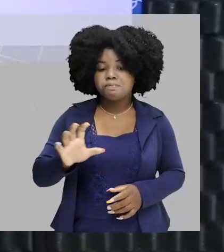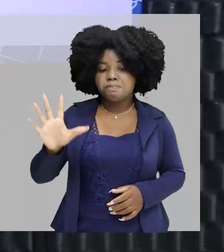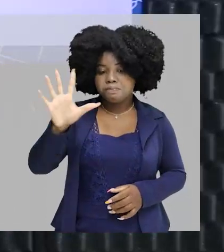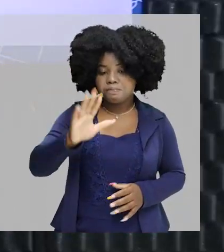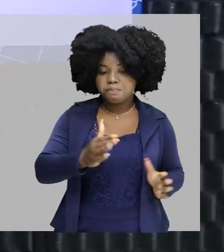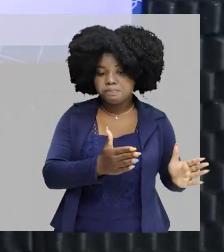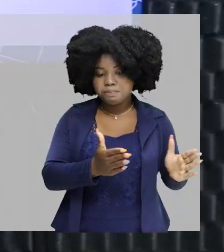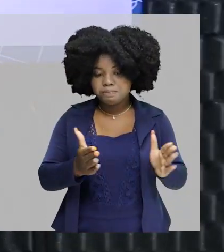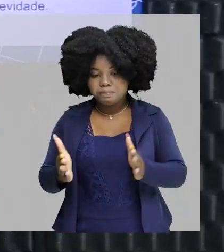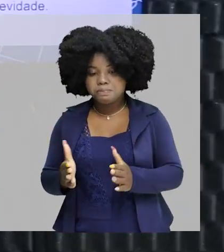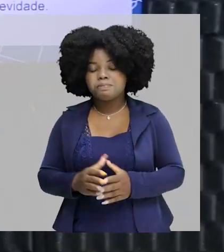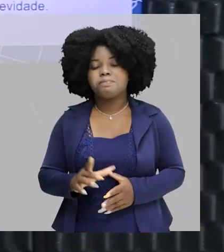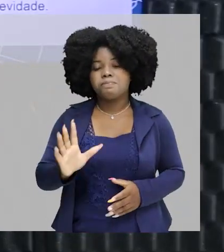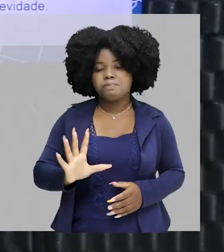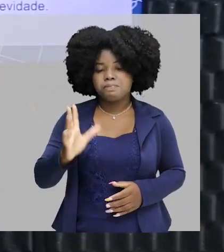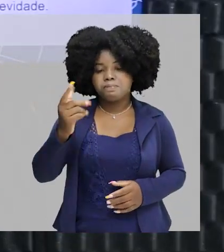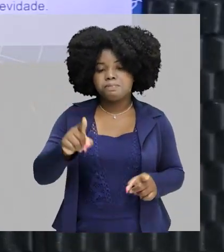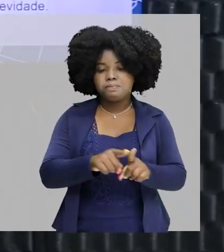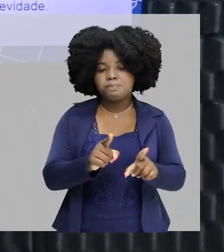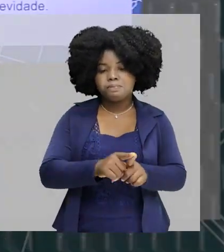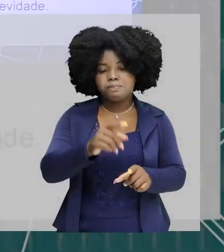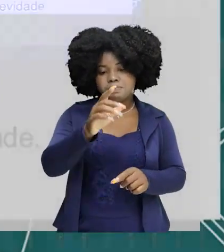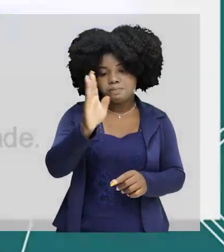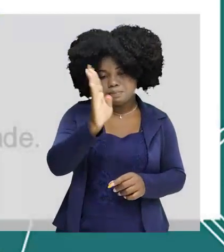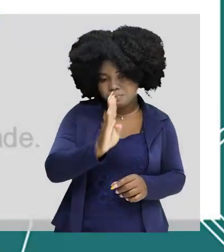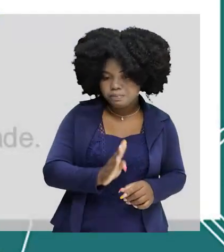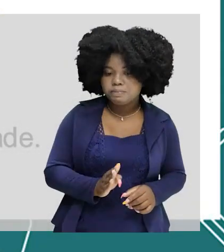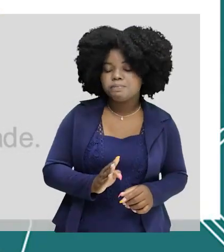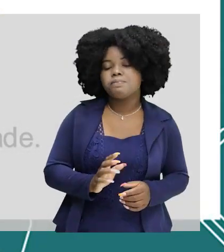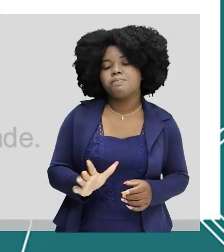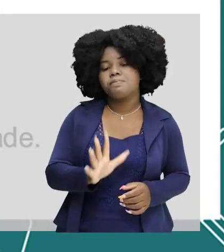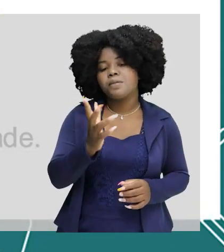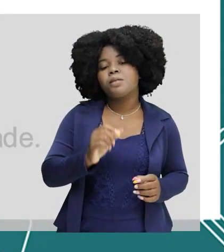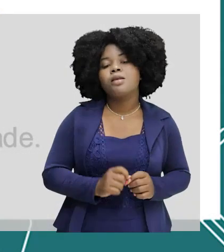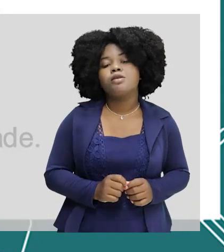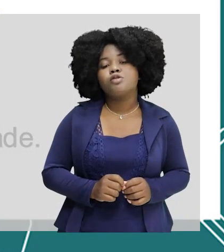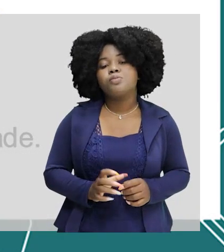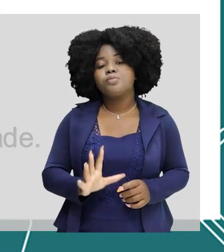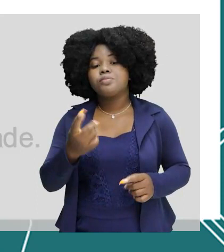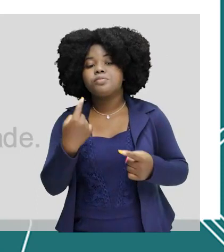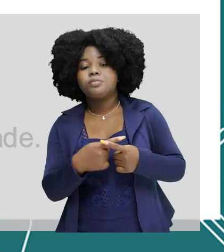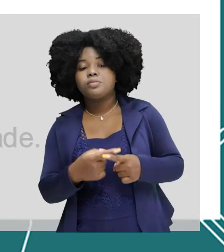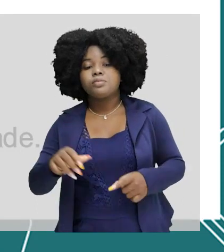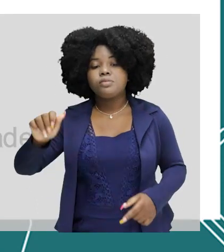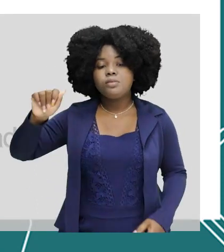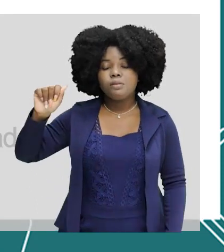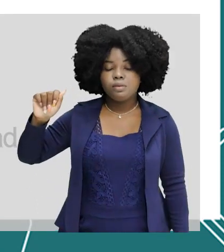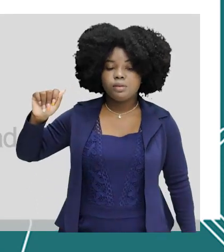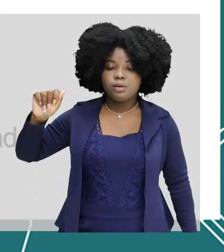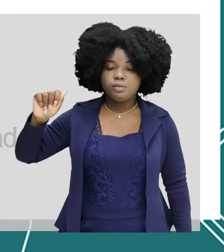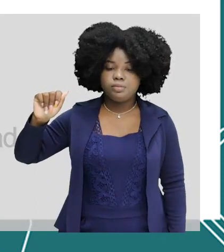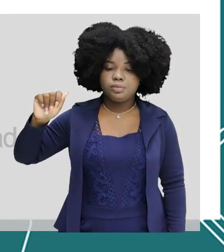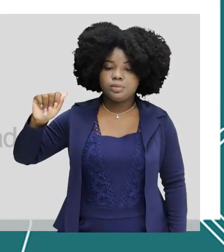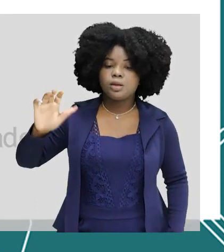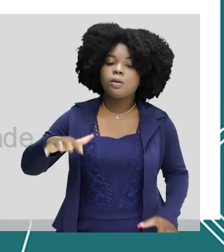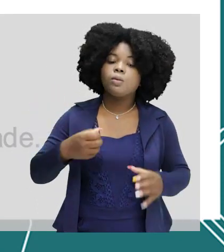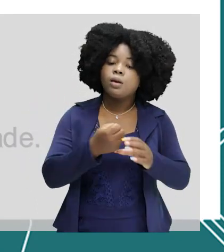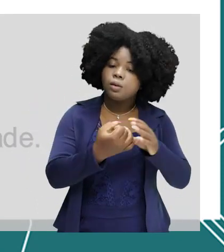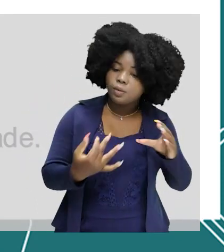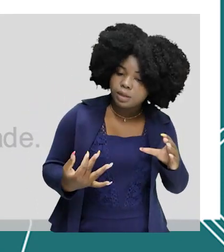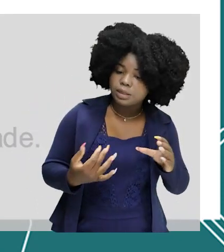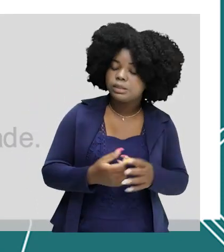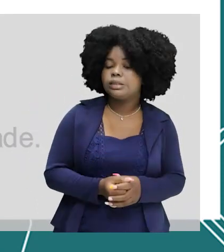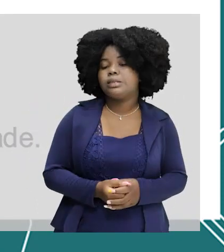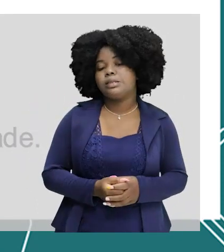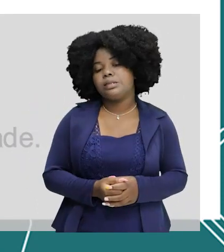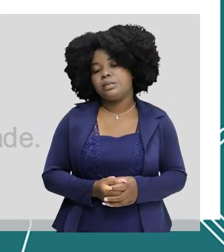passando e que o Brasil também vem acompanhando. Isso ocorre por quê? Letra A. Qual é, galera, a característica que vai